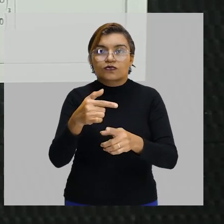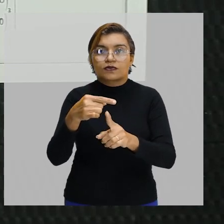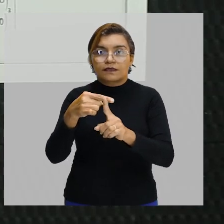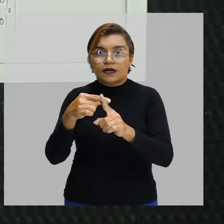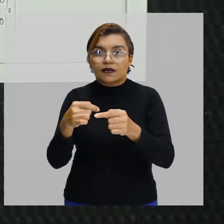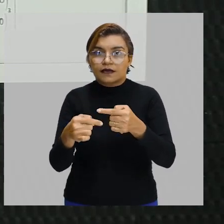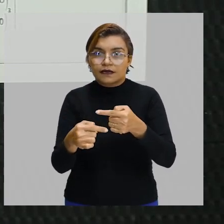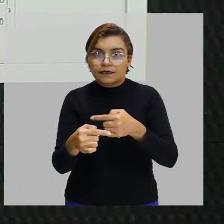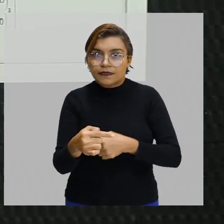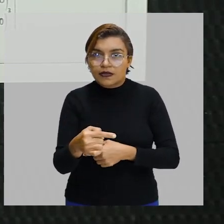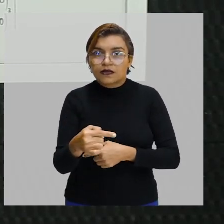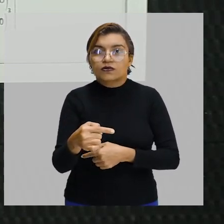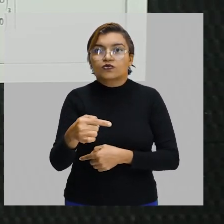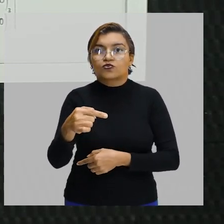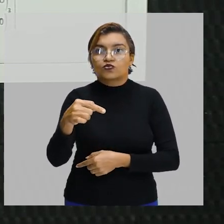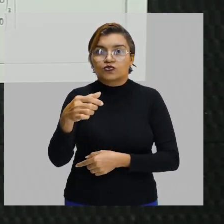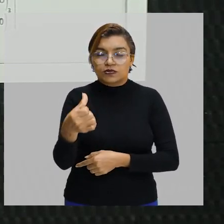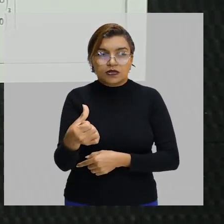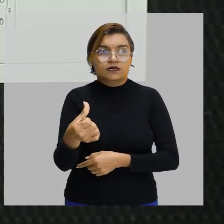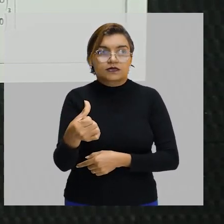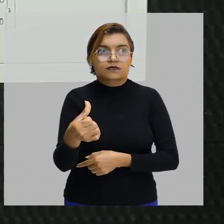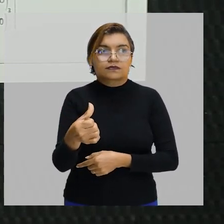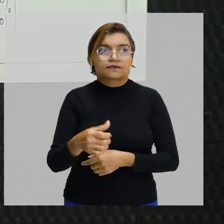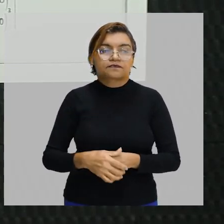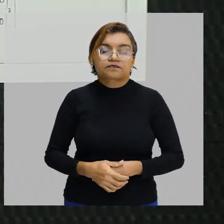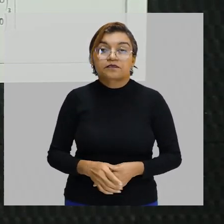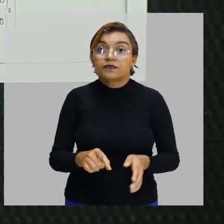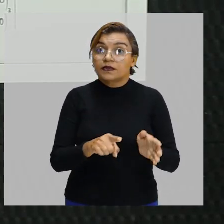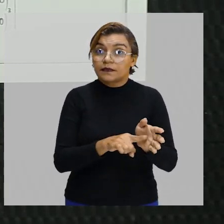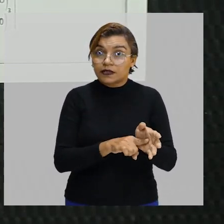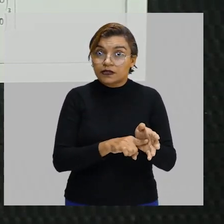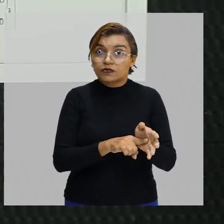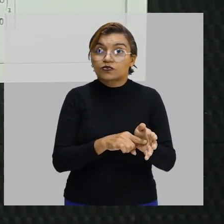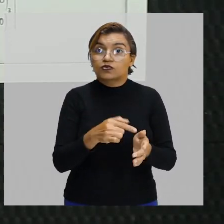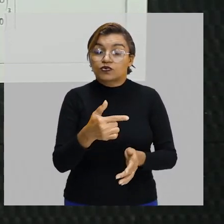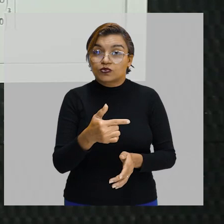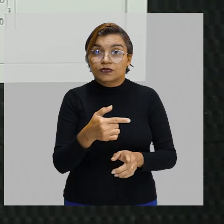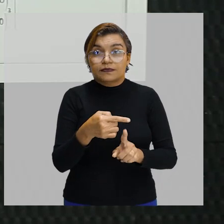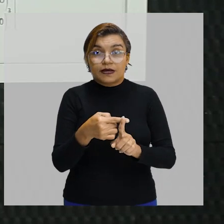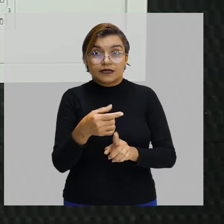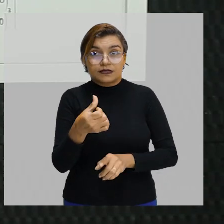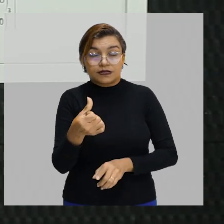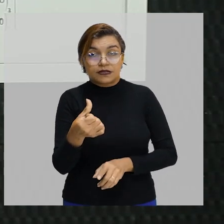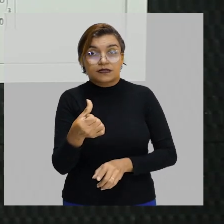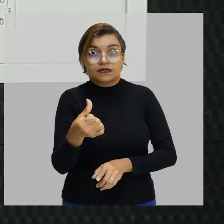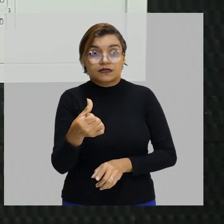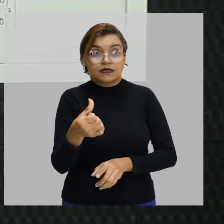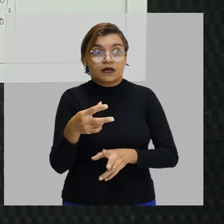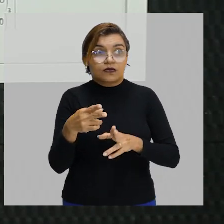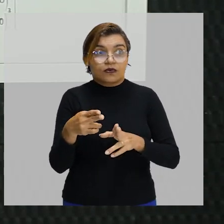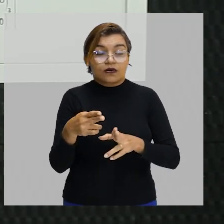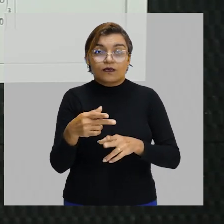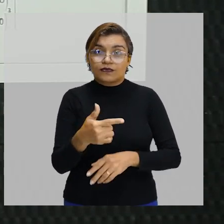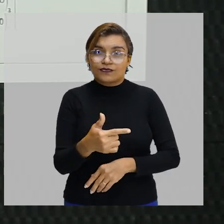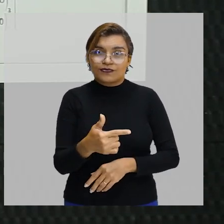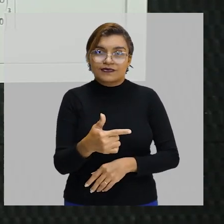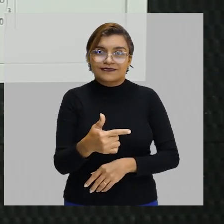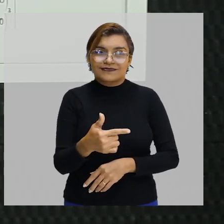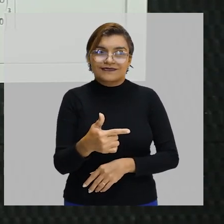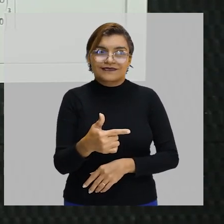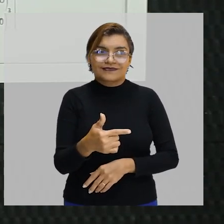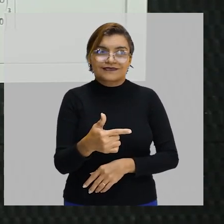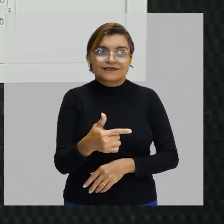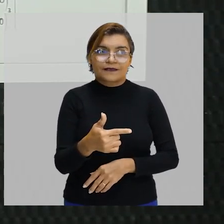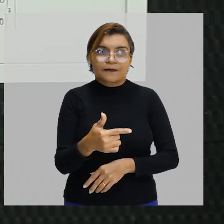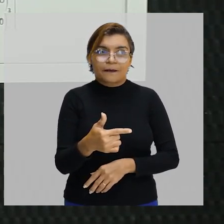x? Menos 2 mais 6 dá 4. 4 dividido por 2 dá 2. Qual